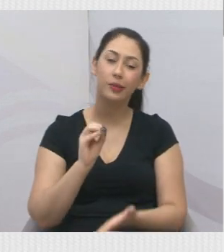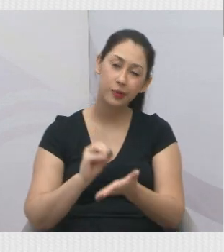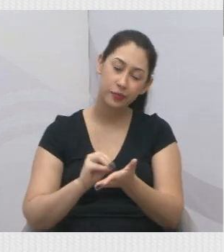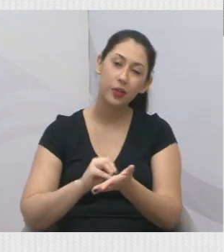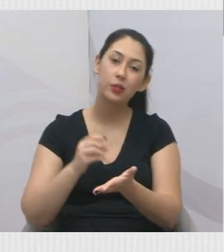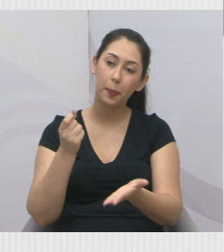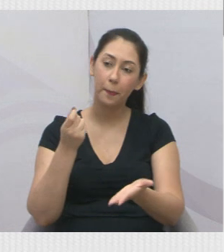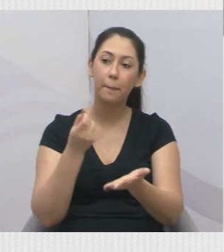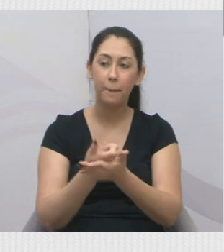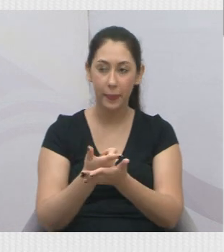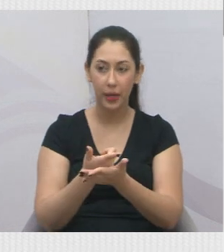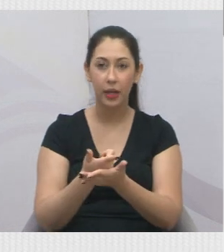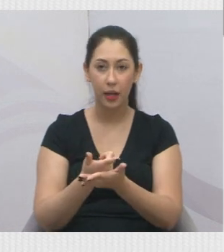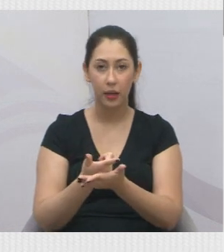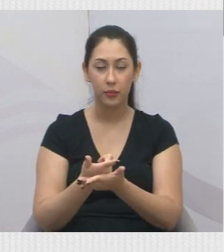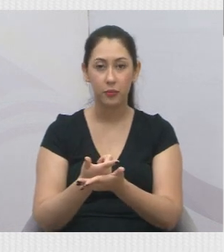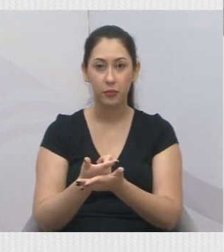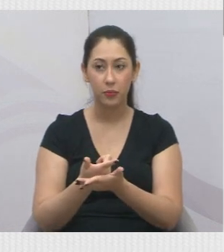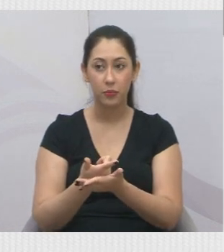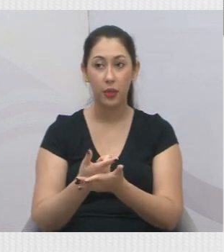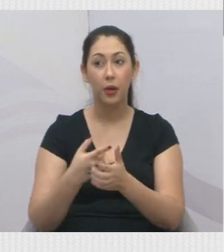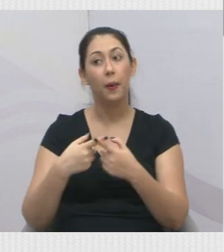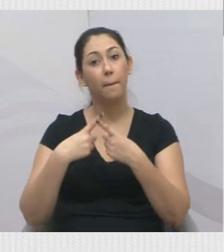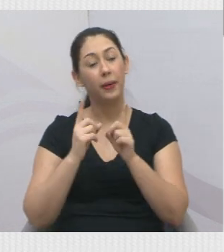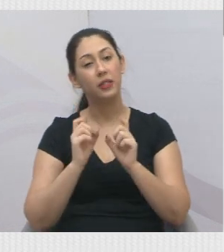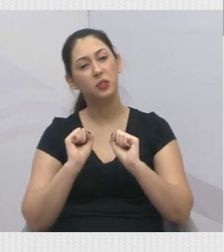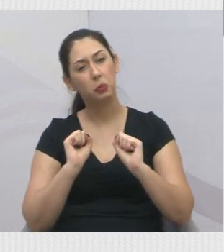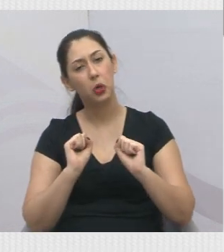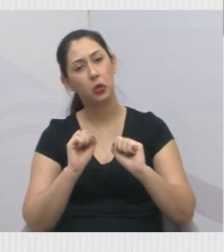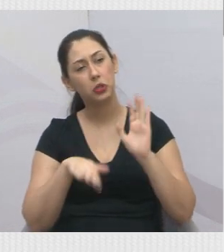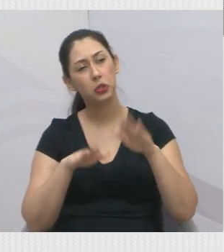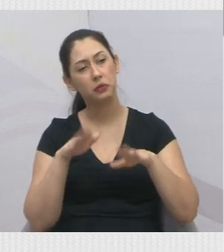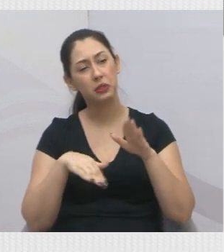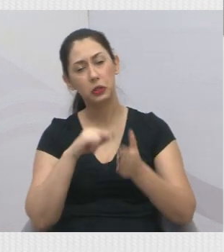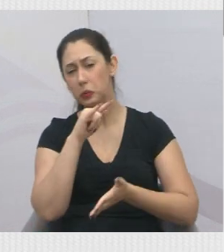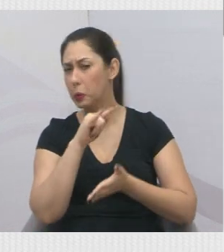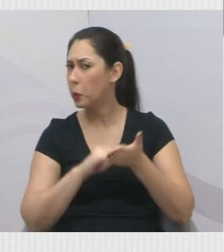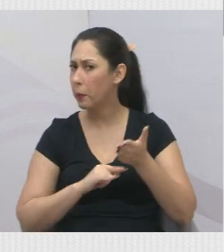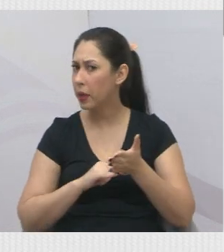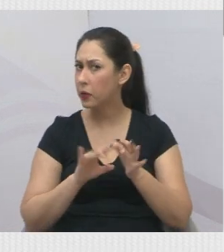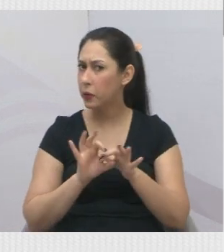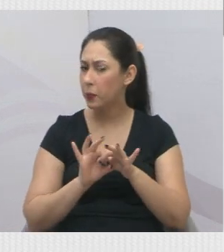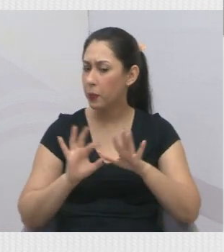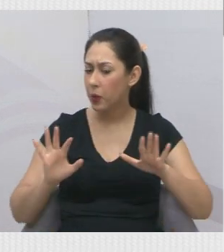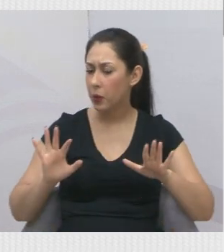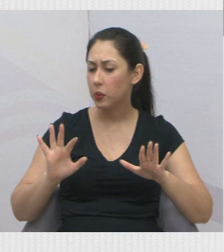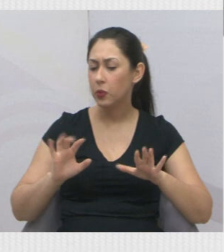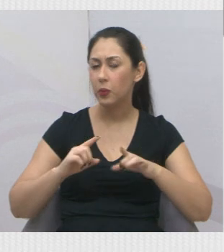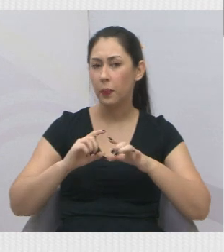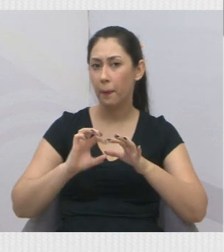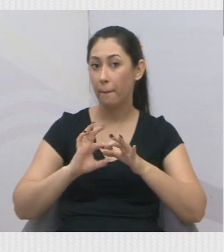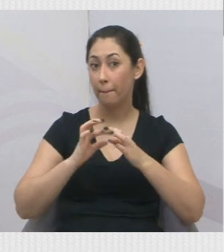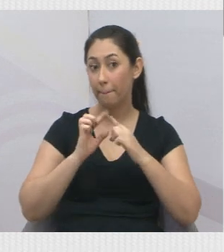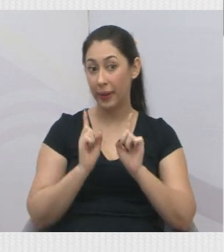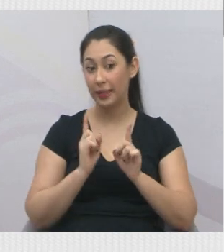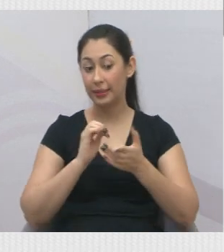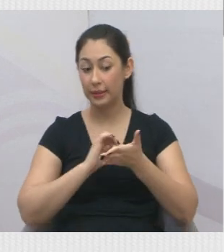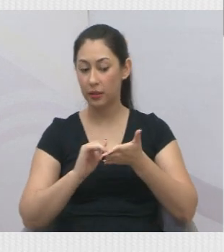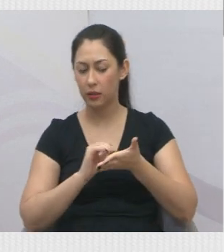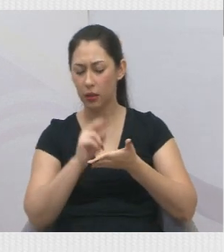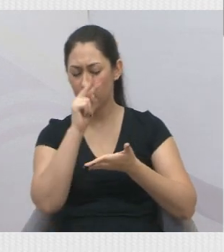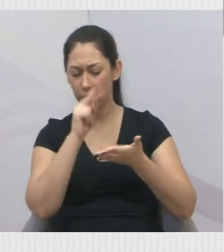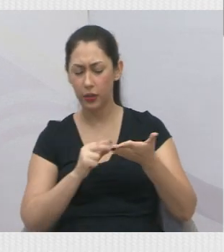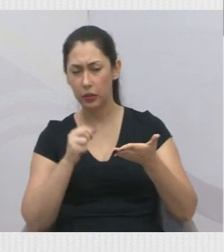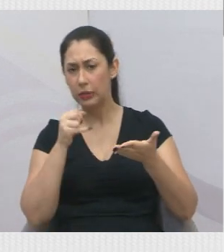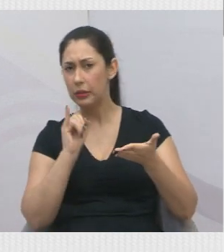R$ 449.324, que porventura pode ter ocorrido ainda uma nota fiscal que tenha sido emitida e ainda a secretaria está avaliando a entrega